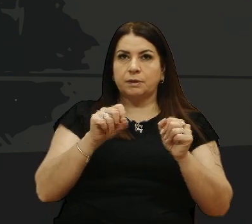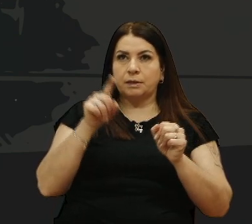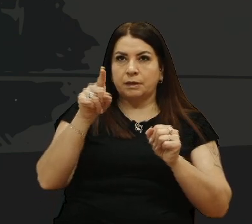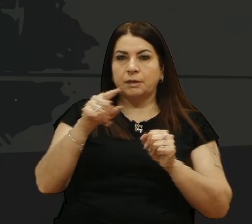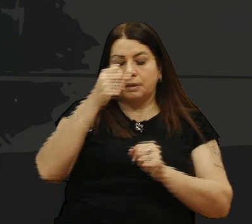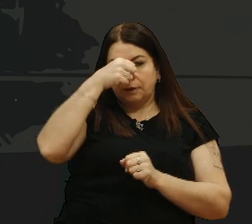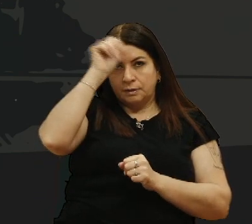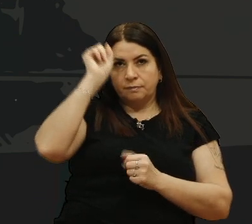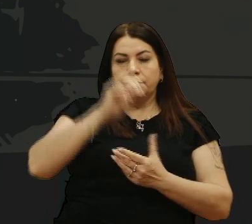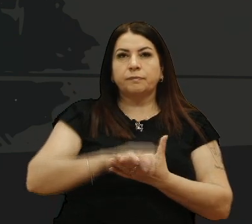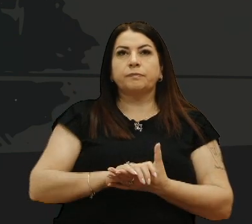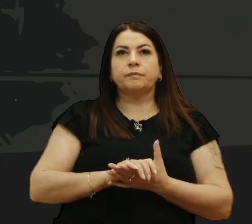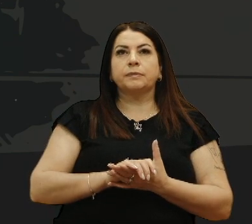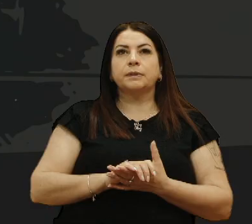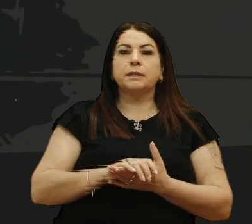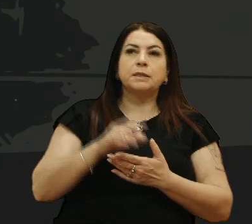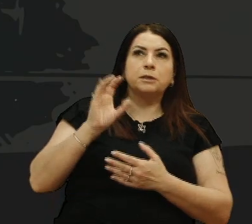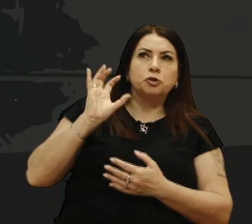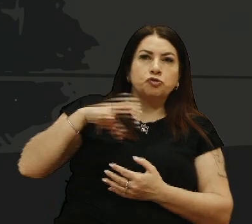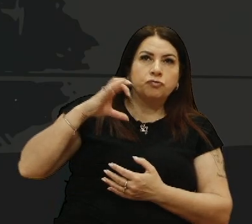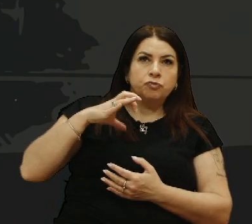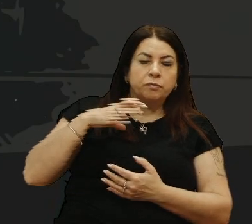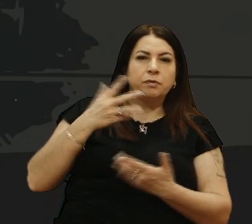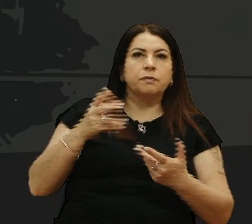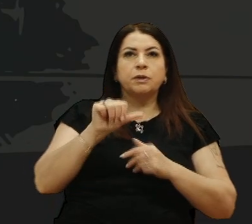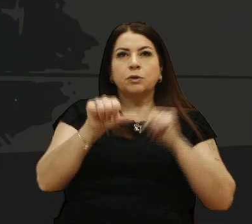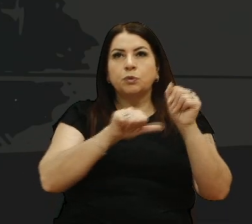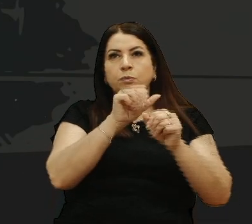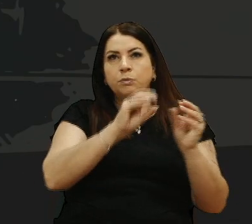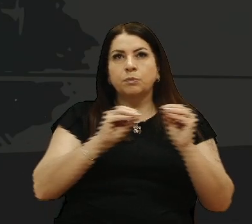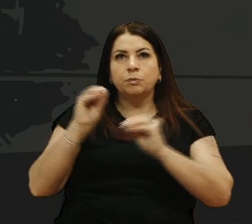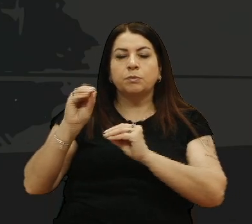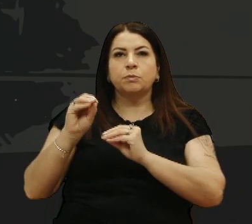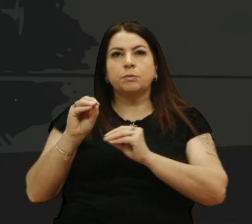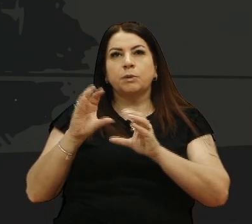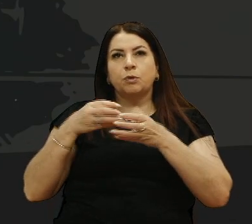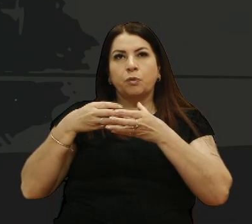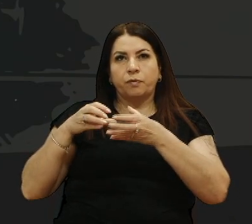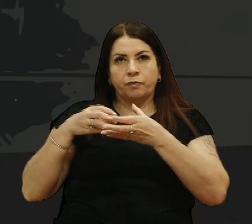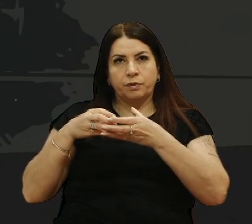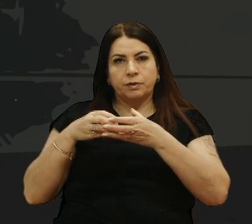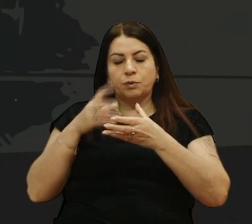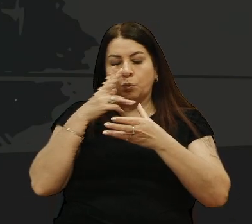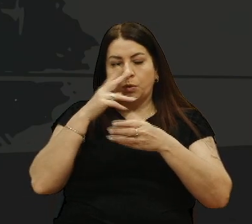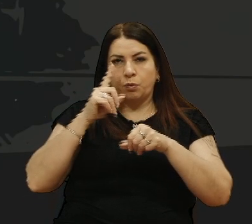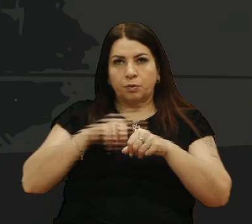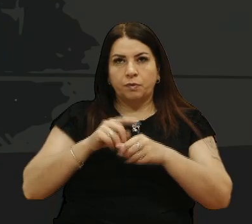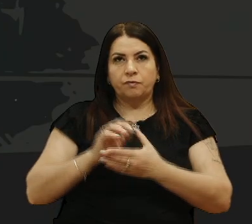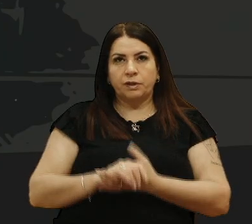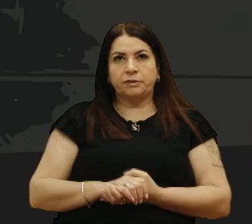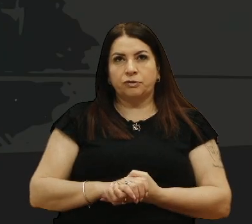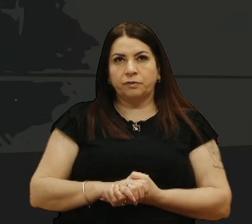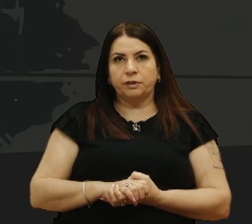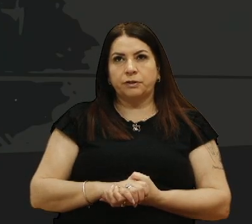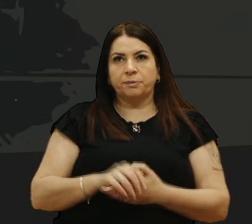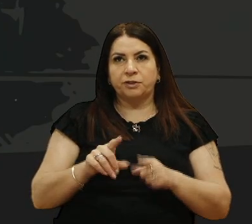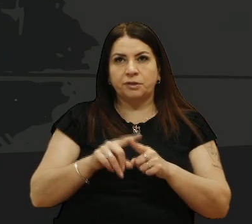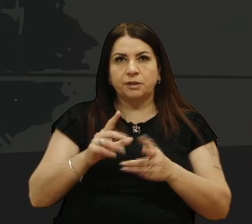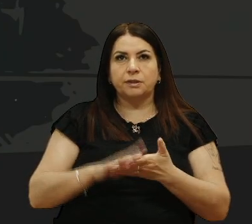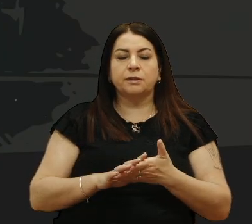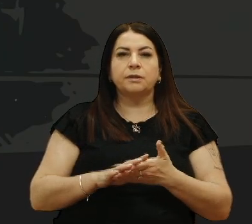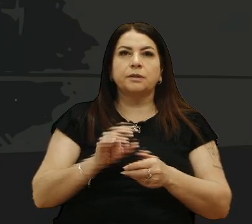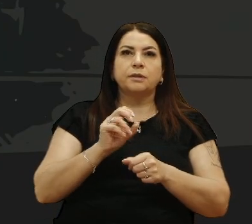da UX. E, em caso de mau tempo, será transferido para o Centro de Convivência, no mesmo horário. Pepe